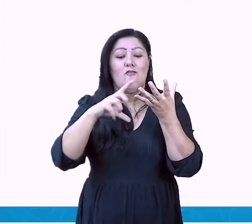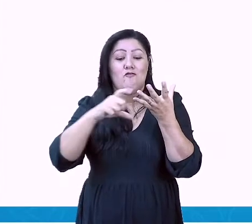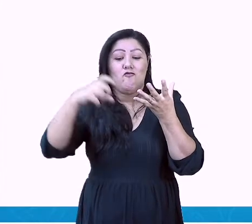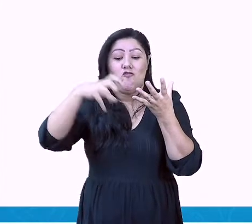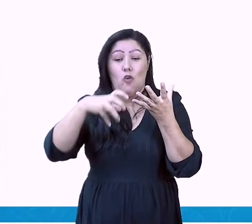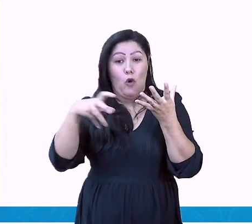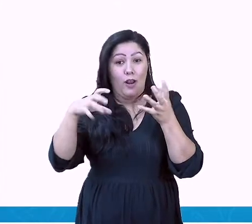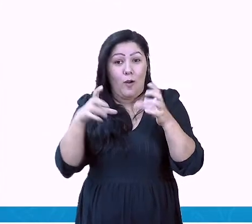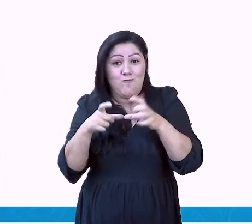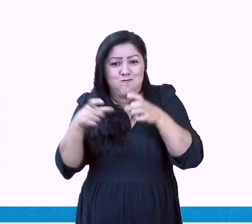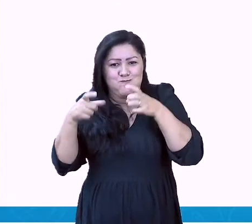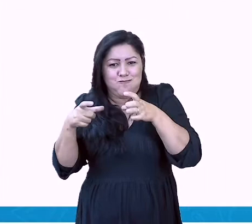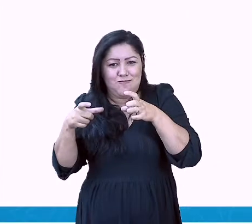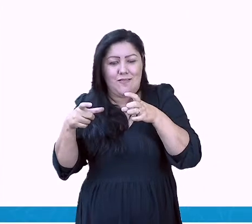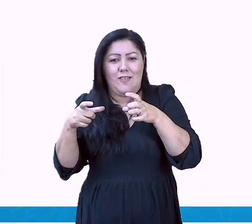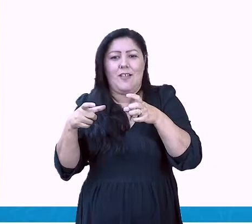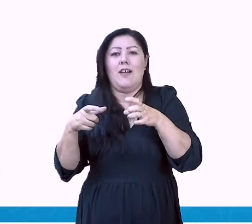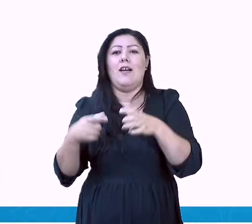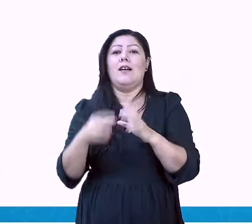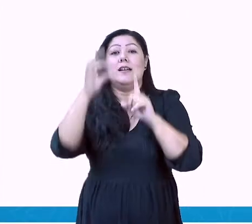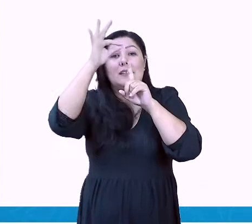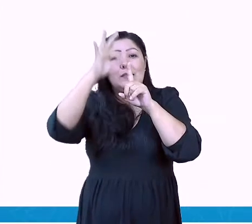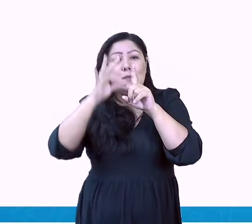resistentes a baixas temperaturas.